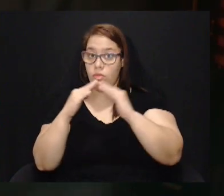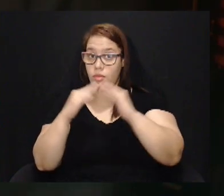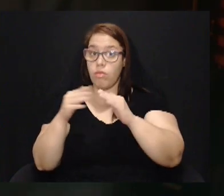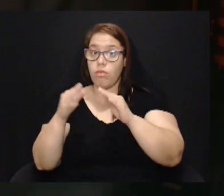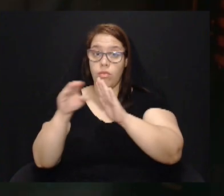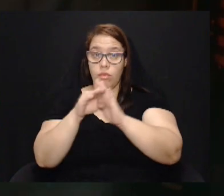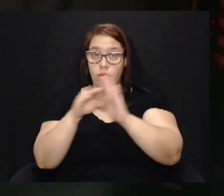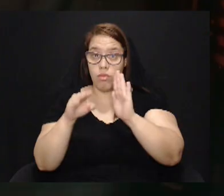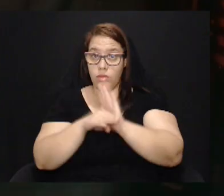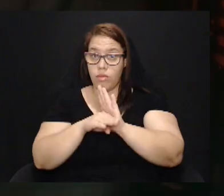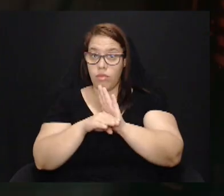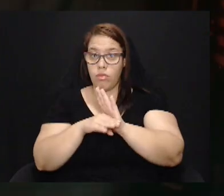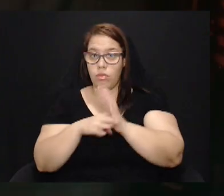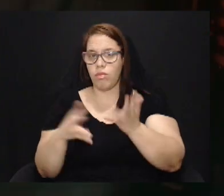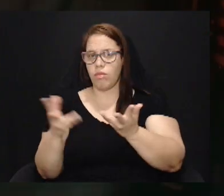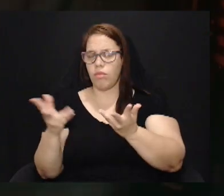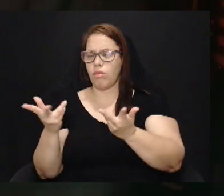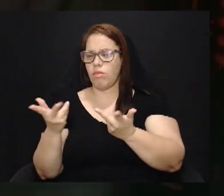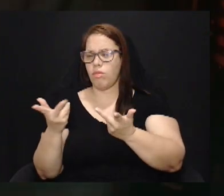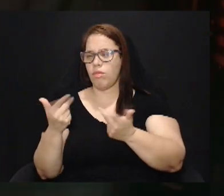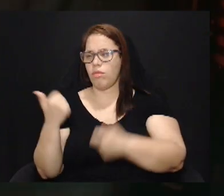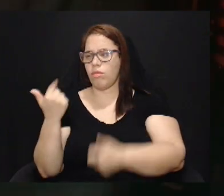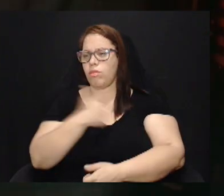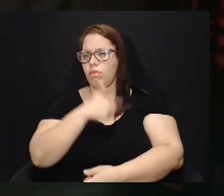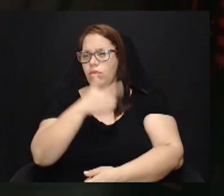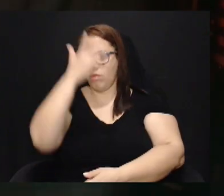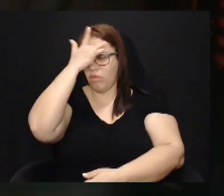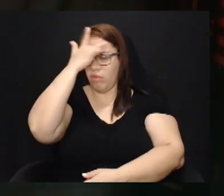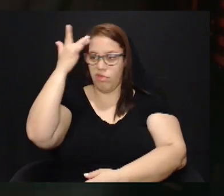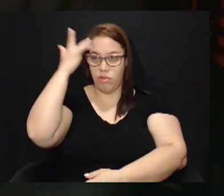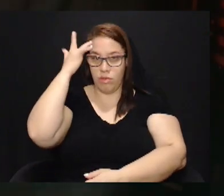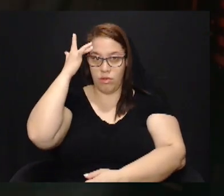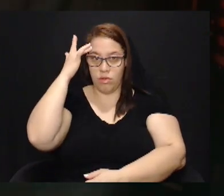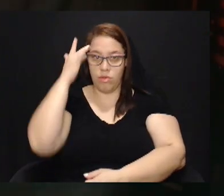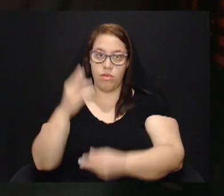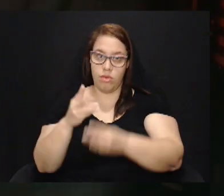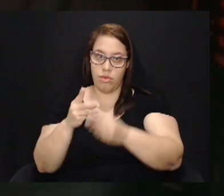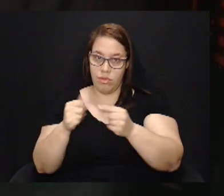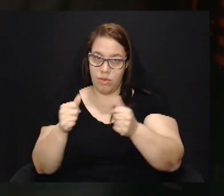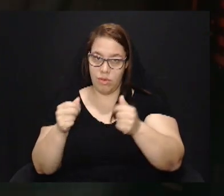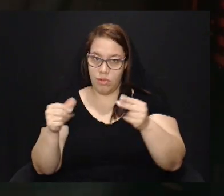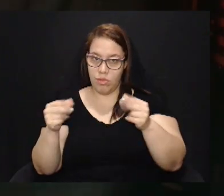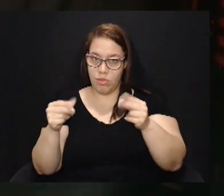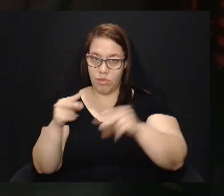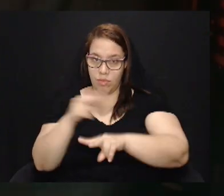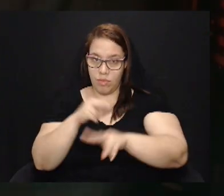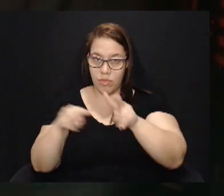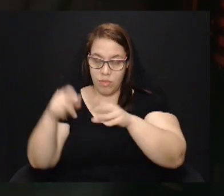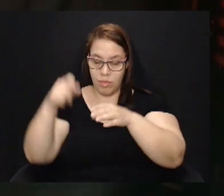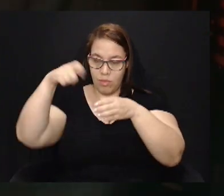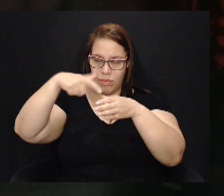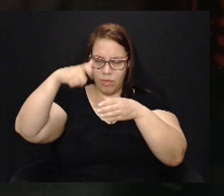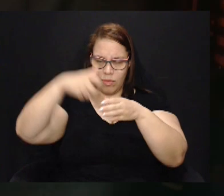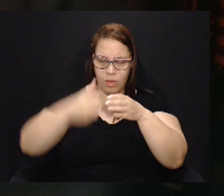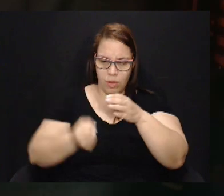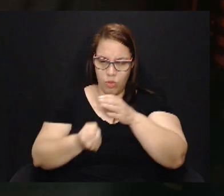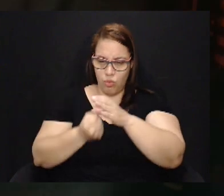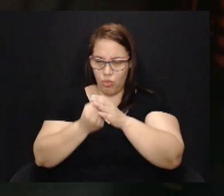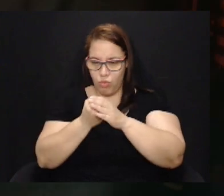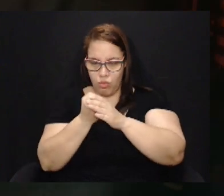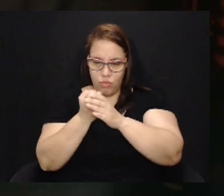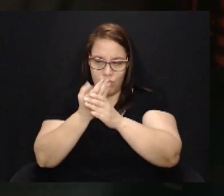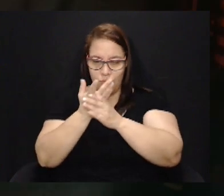uma maravilha para a nossa saúde mental, mexer com terra, né? E ver você plantar e crescer, e depois você poder se alimentar. O